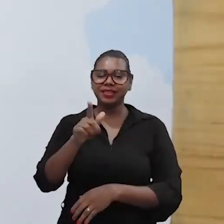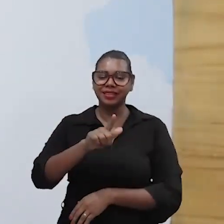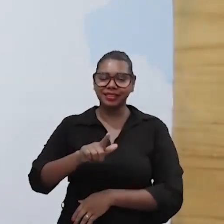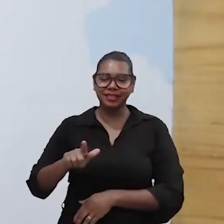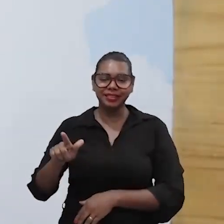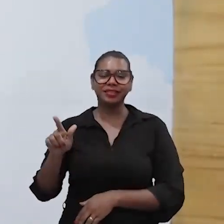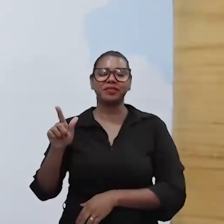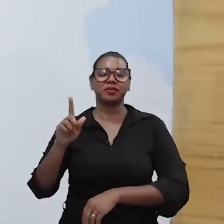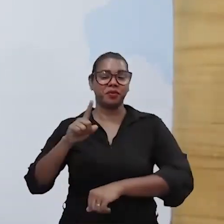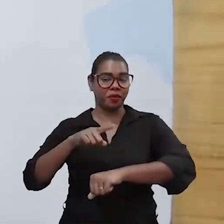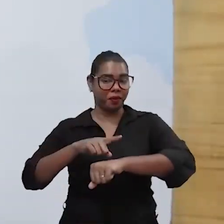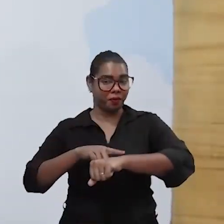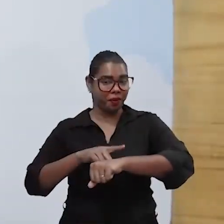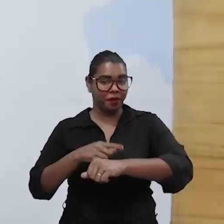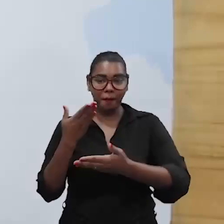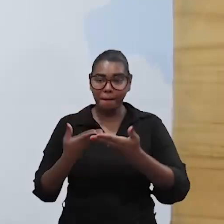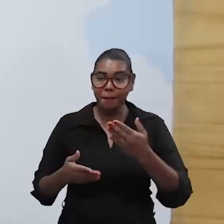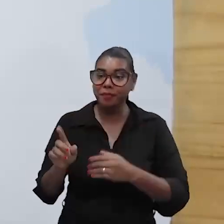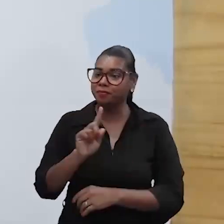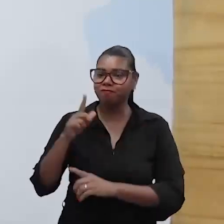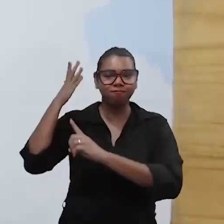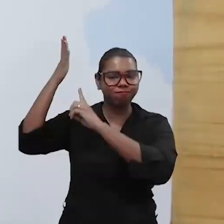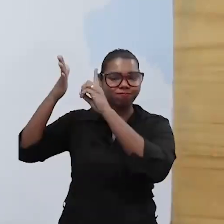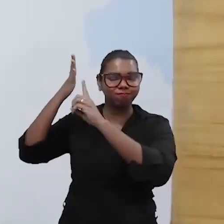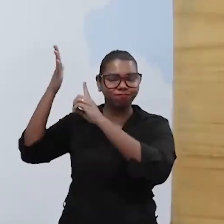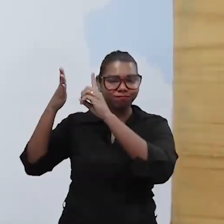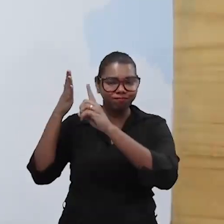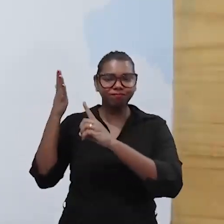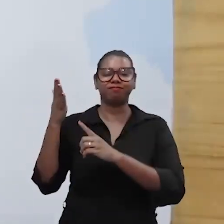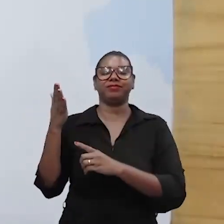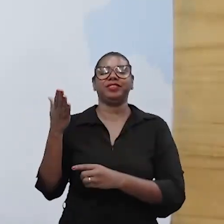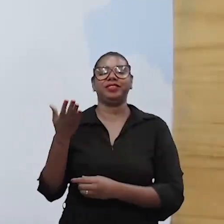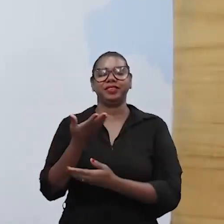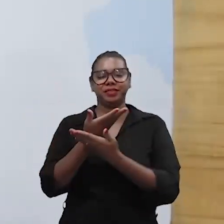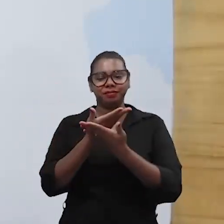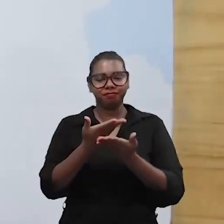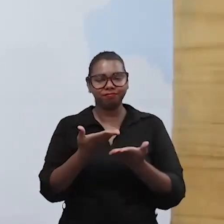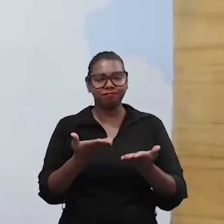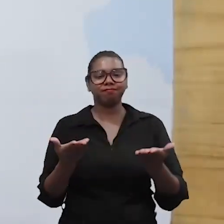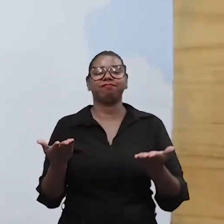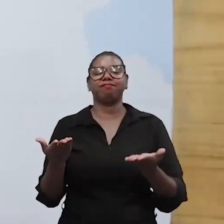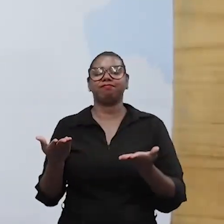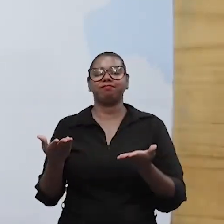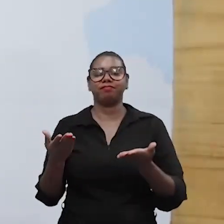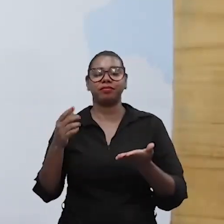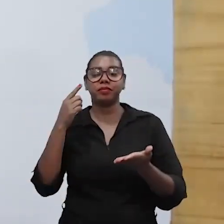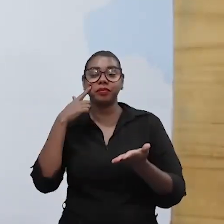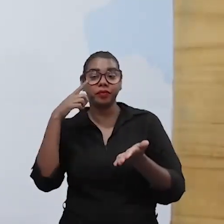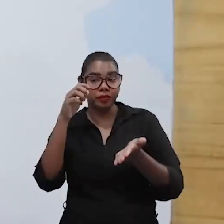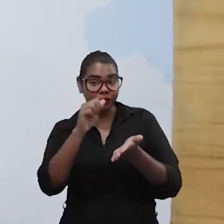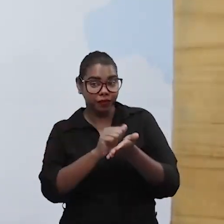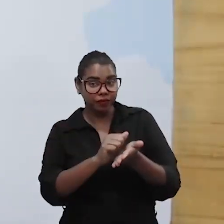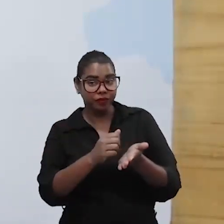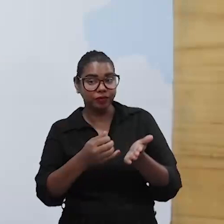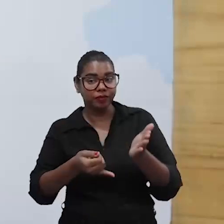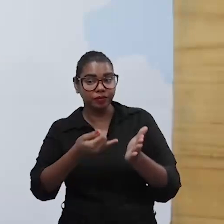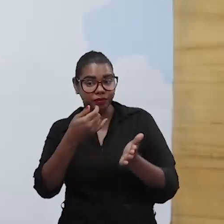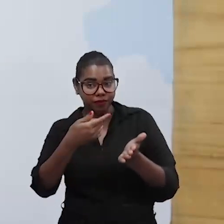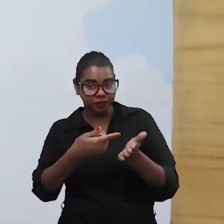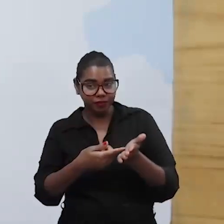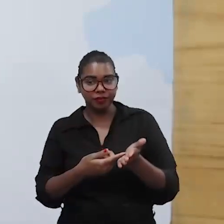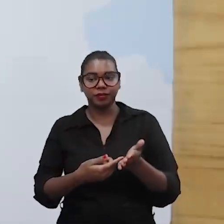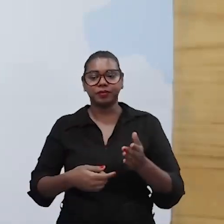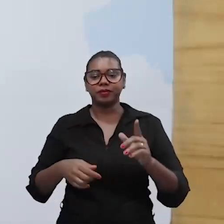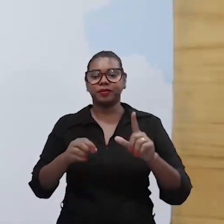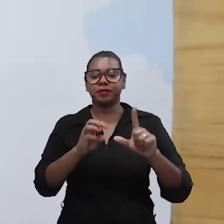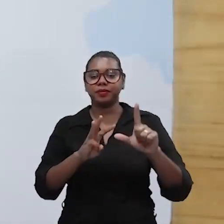mesmo horário, não vai perder nenhuma palestra, tá bom? Reforço a presença no formulário de frequência que está disponível aí no link da